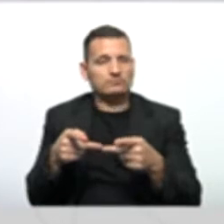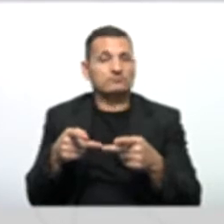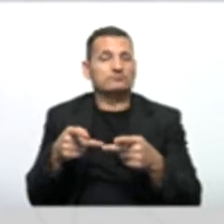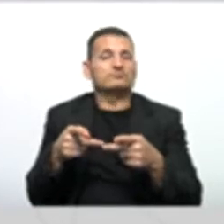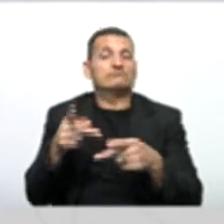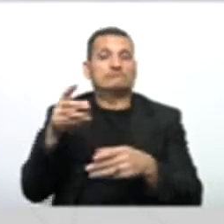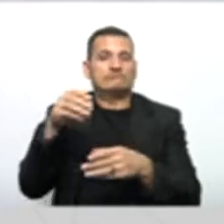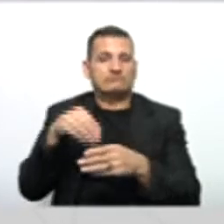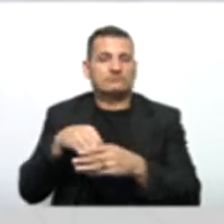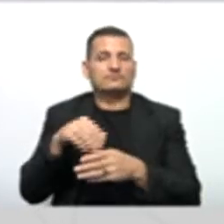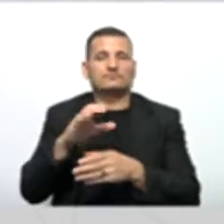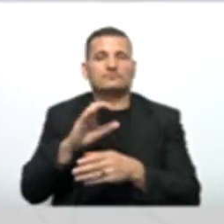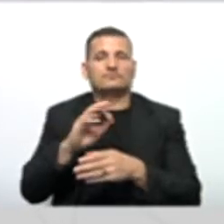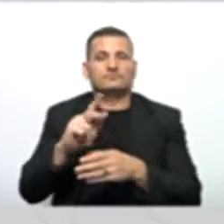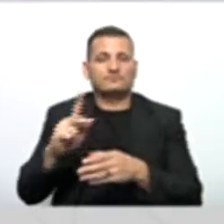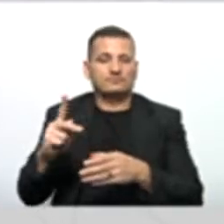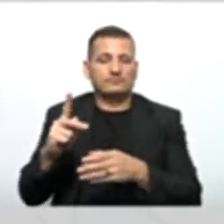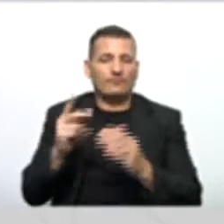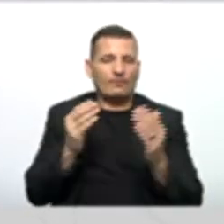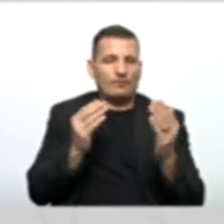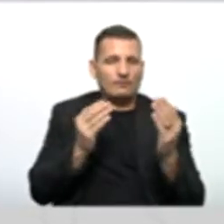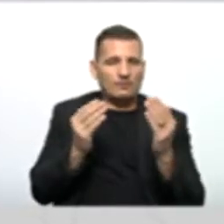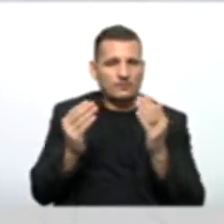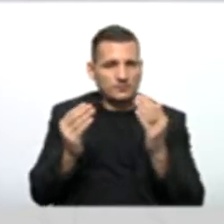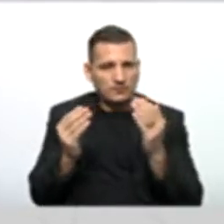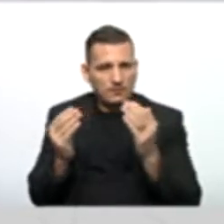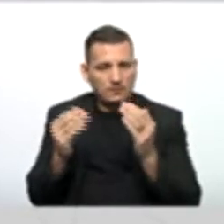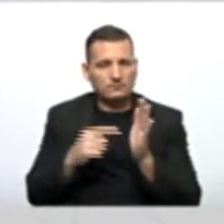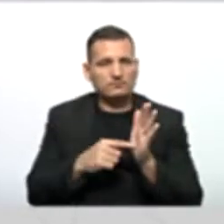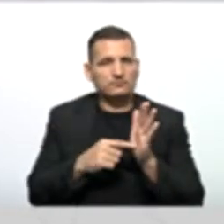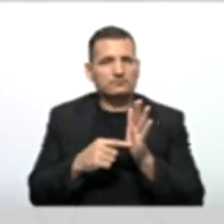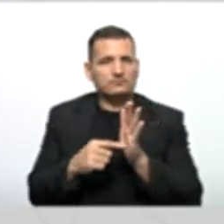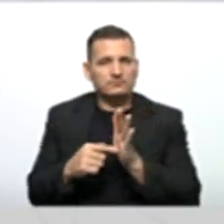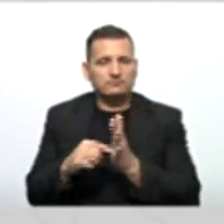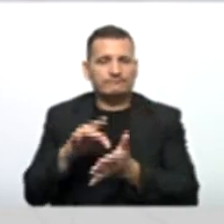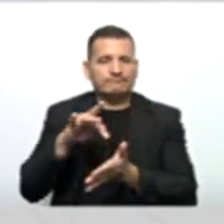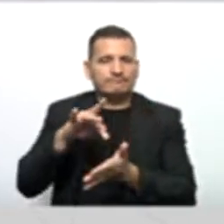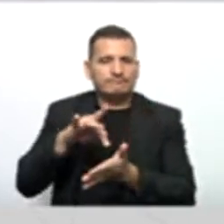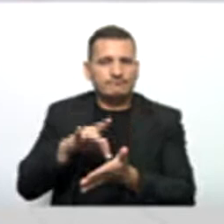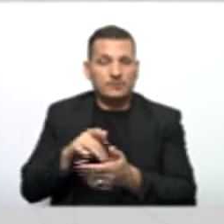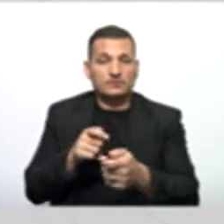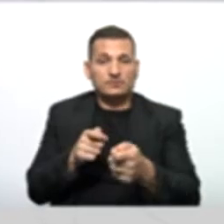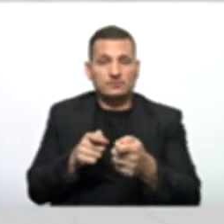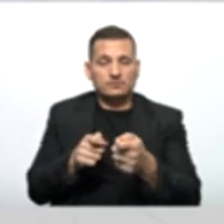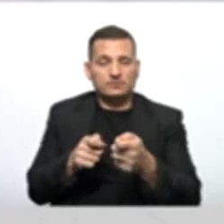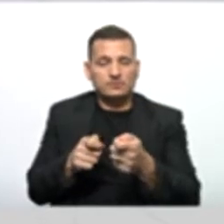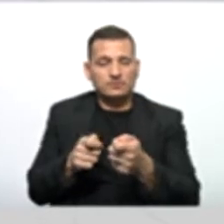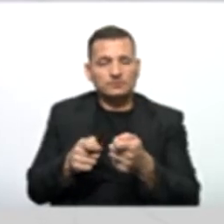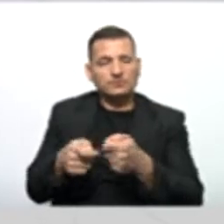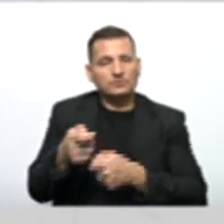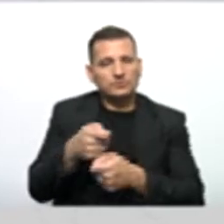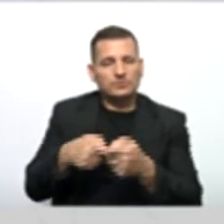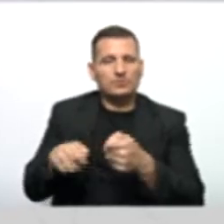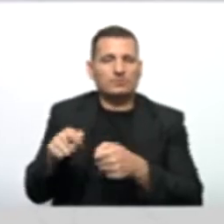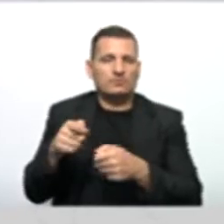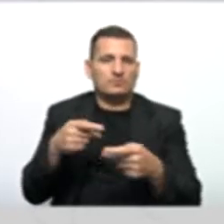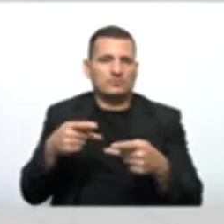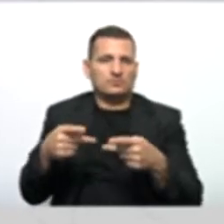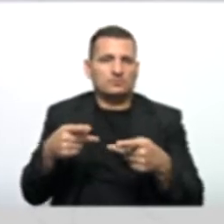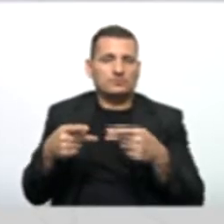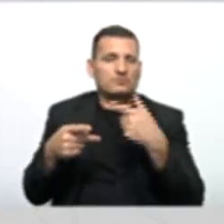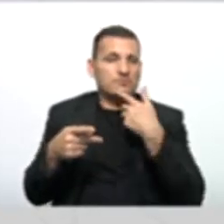cooperativas. Analisar contribuição e efetividade da gestão de projetos para a melhoria de resultados